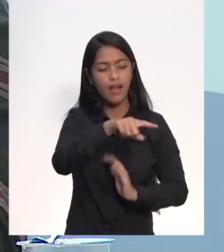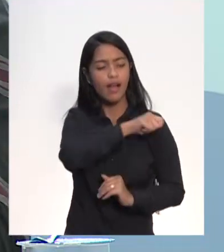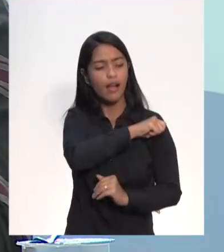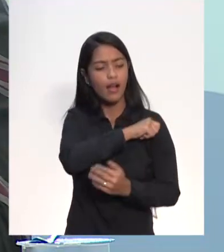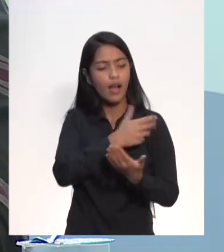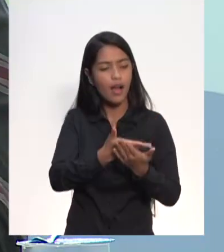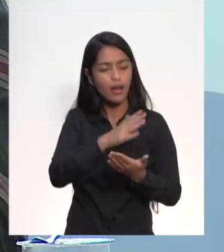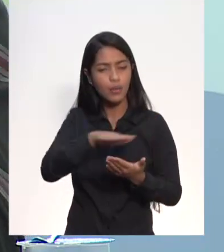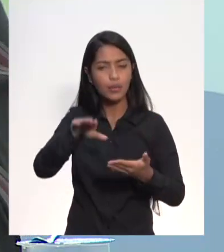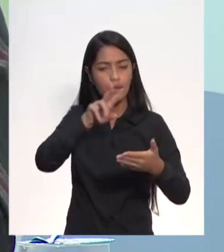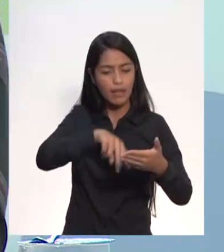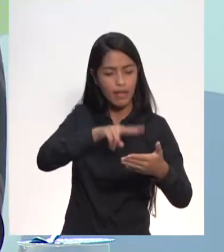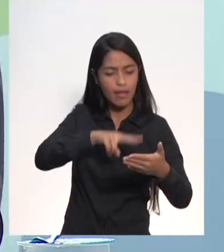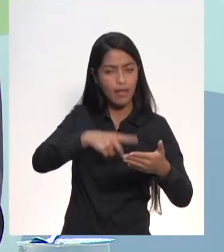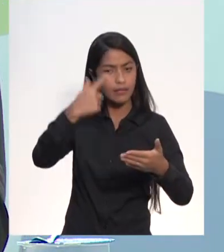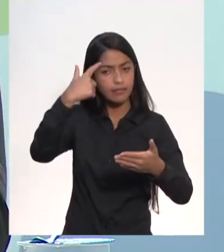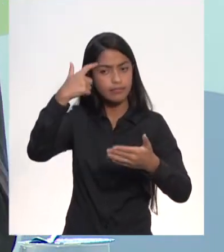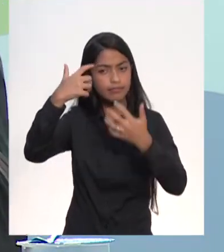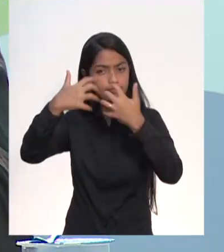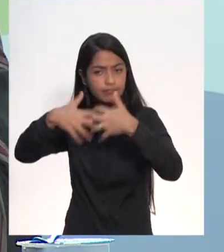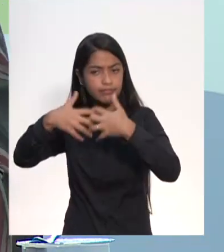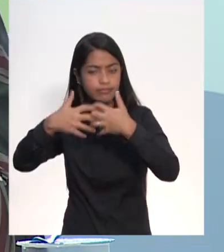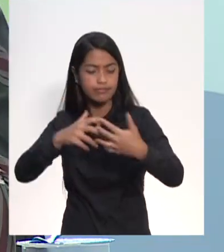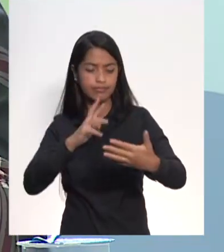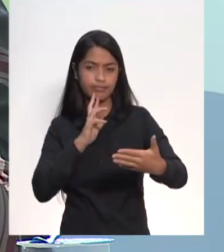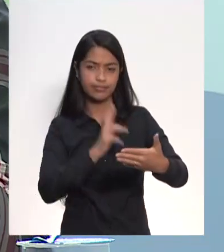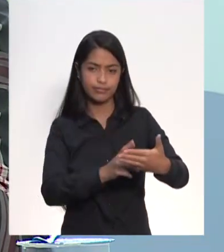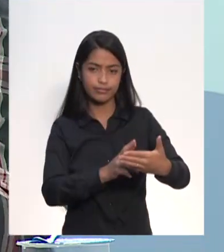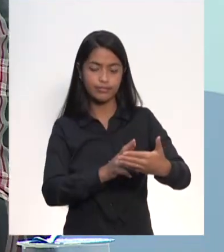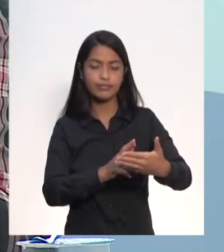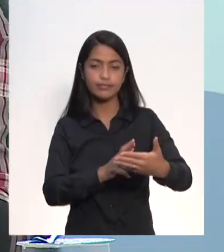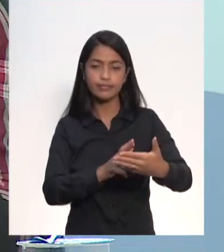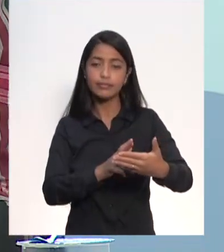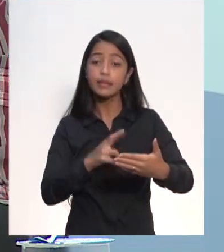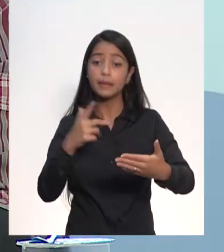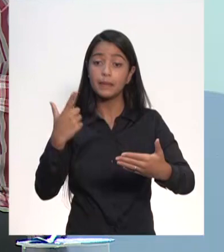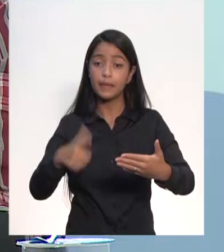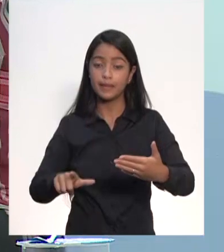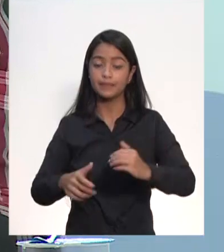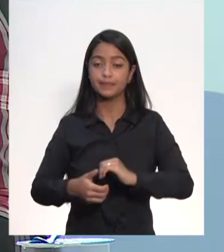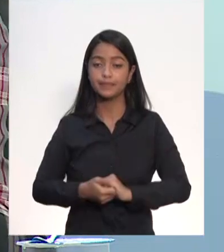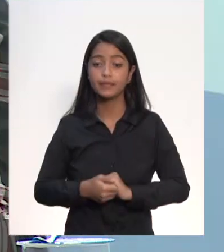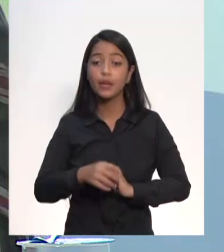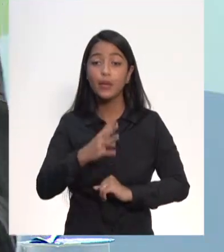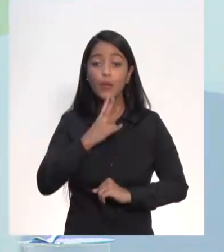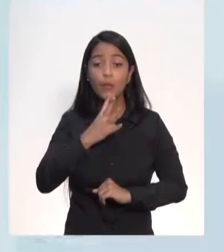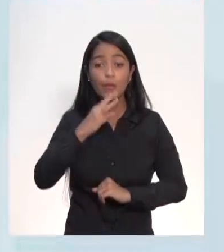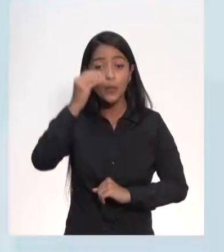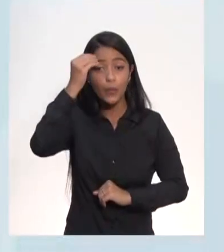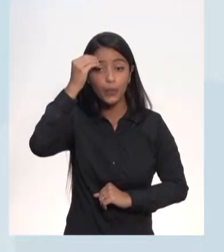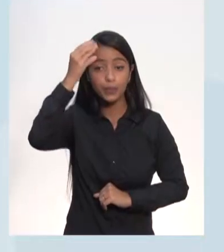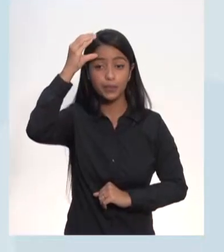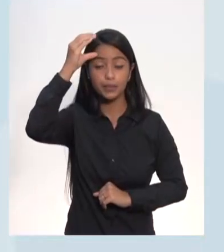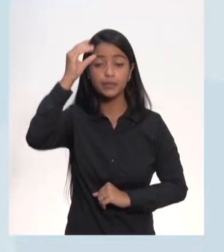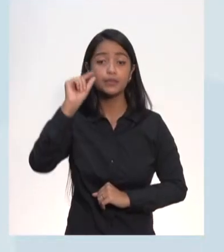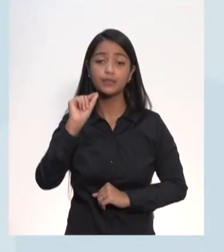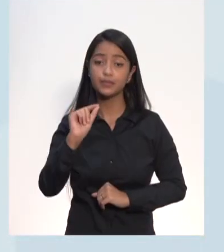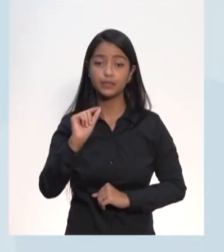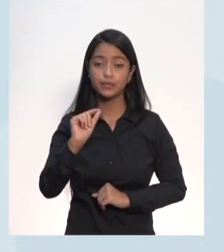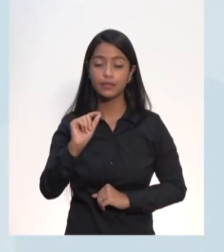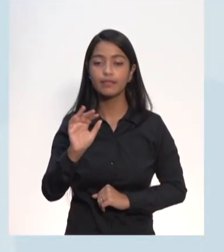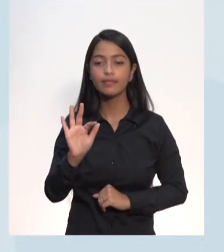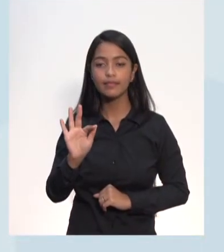interpretar, resolver. Aí, aqui eu tenho um objeto de conhecimento, mostrando aqui na tela para vocês, voltando, a fração e